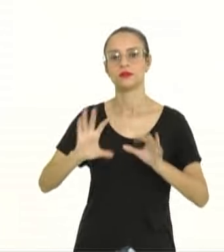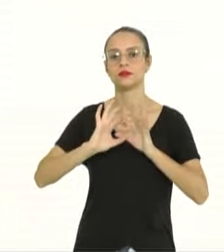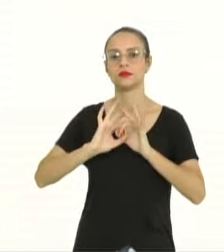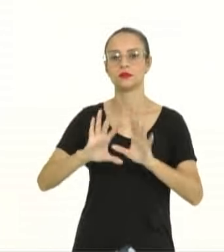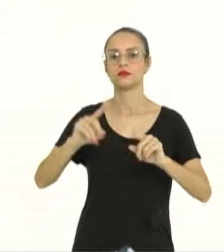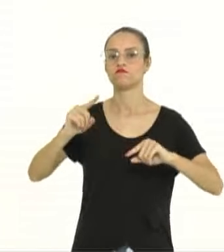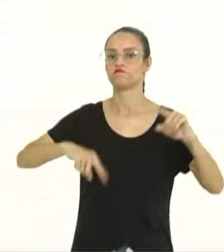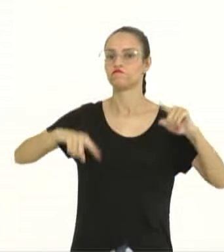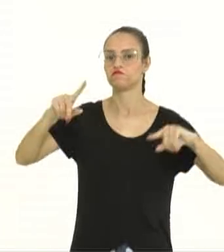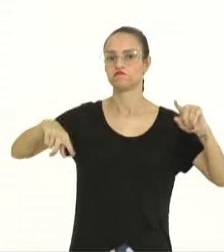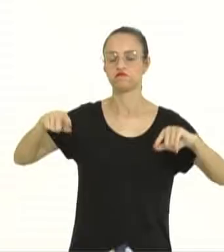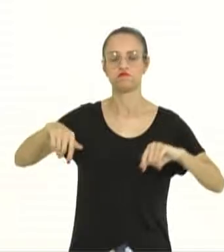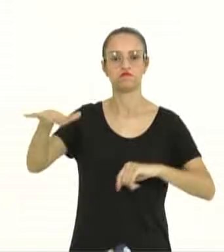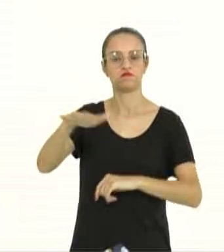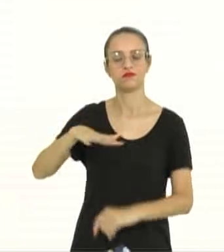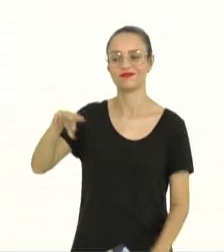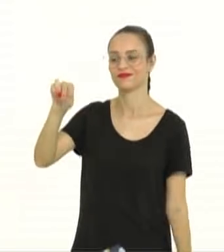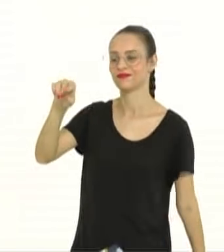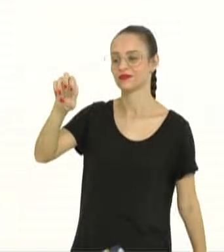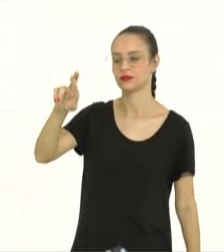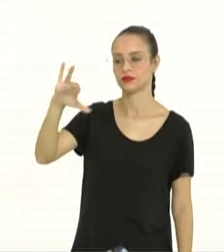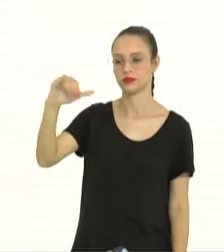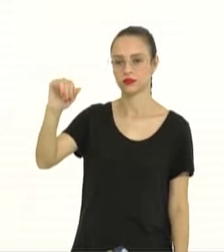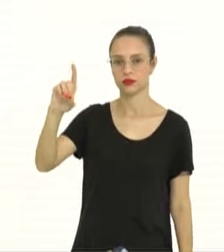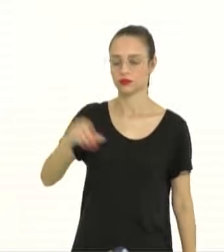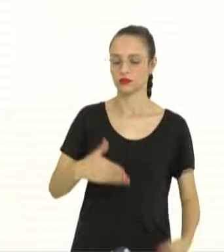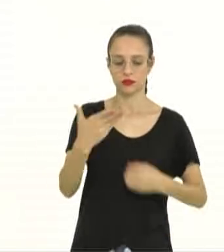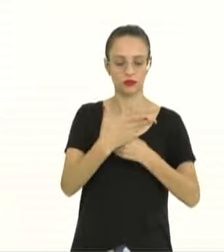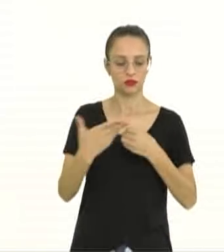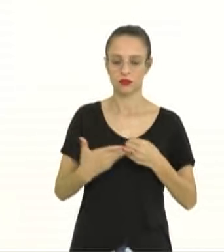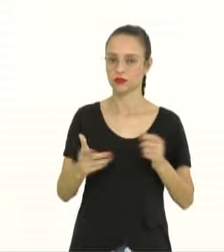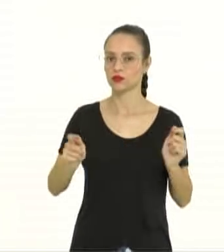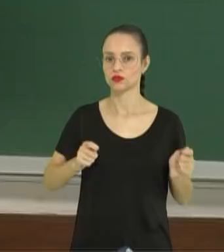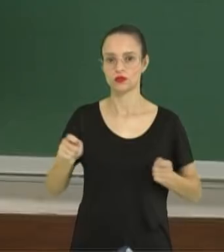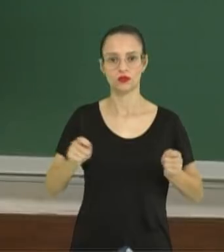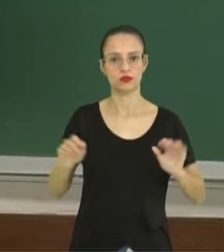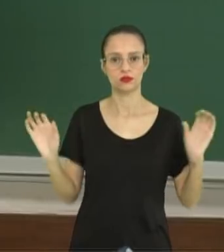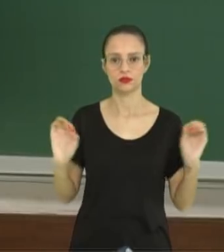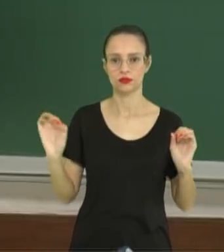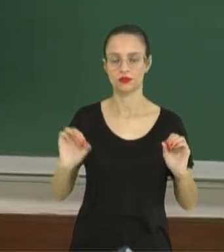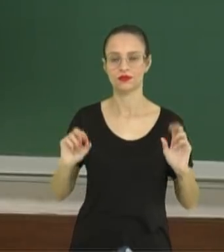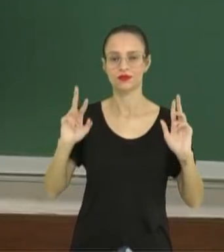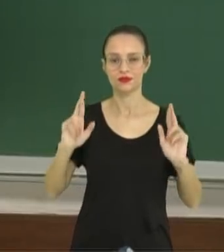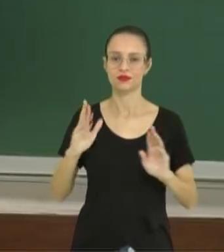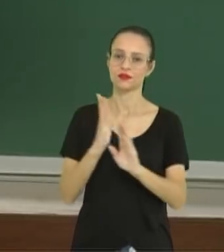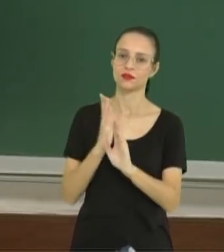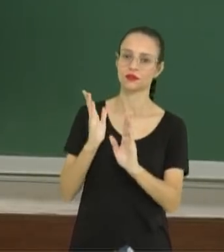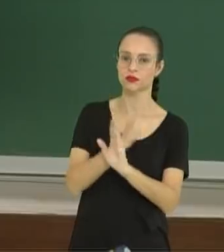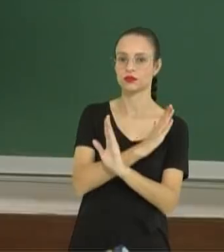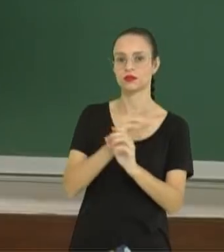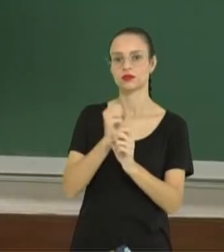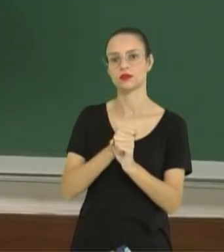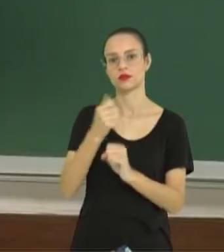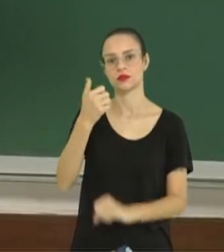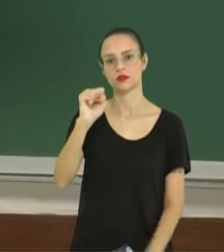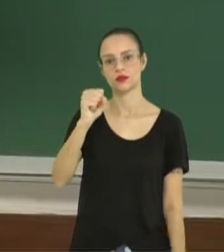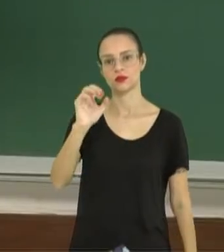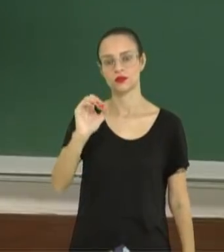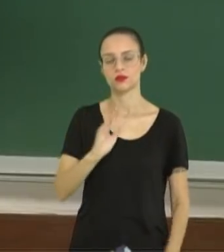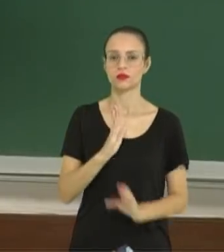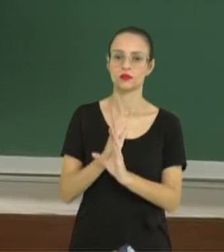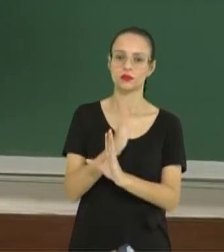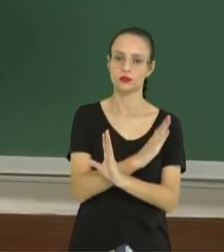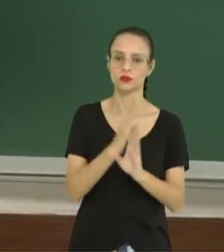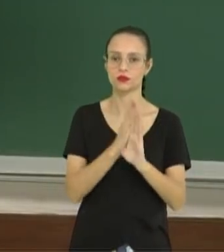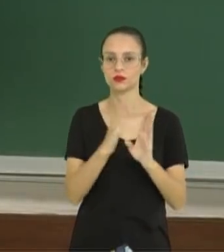de regulação do mercado. O Estado já não controla mais o mercado, como acontecia até a década de 80, aproximadamente,